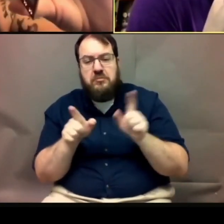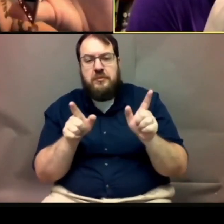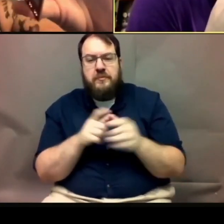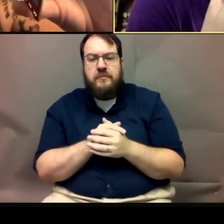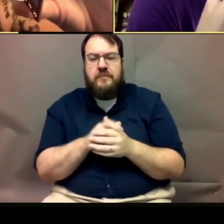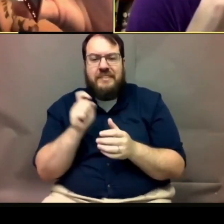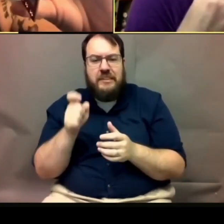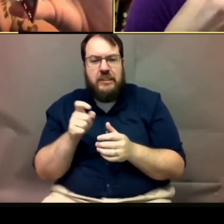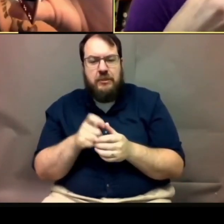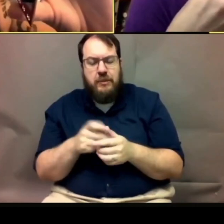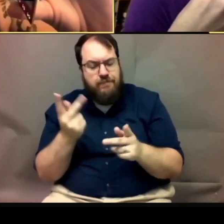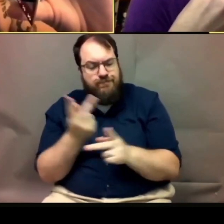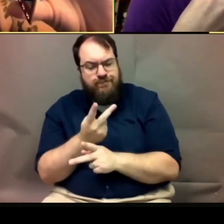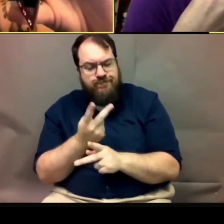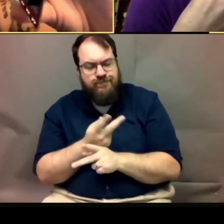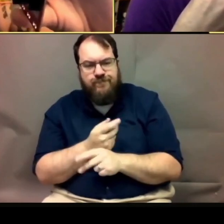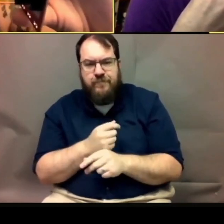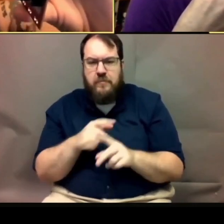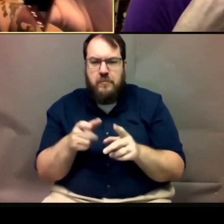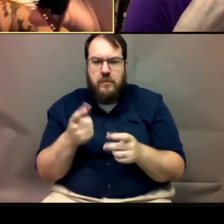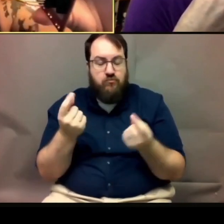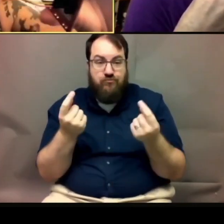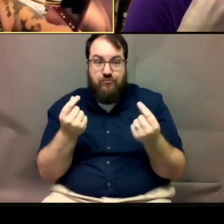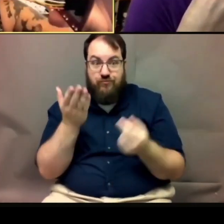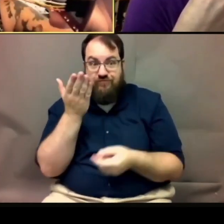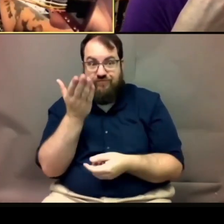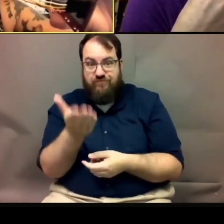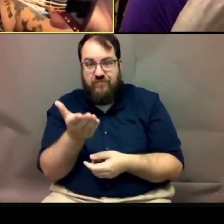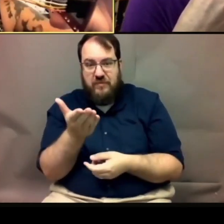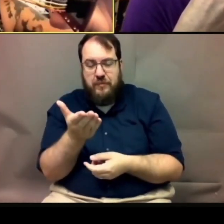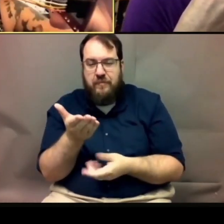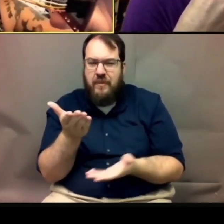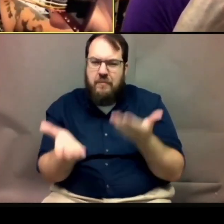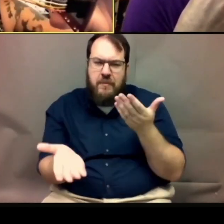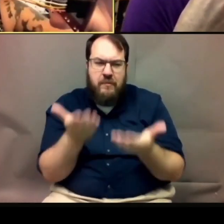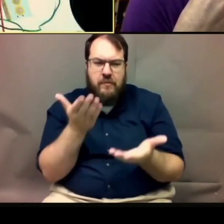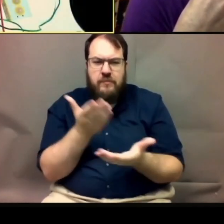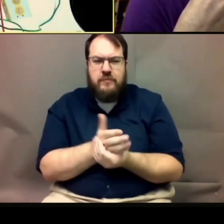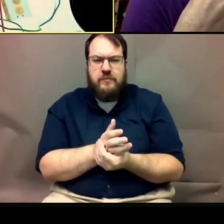é viável e aí o que você vai fazer com isso?